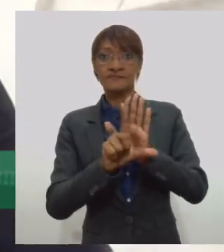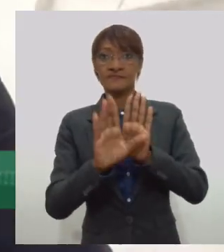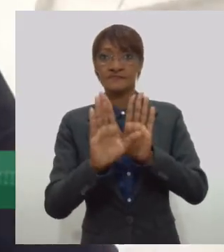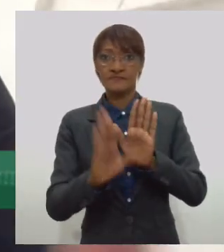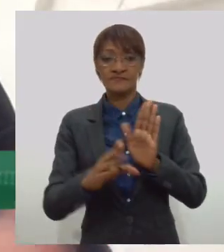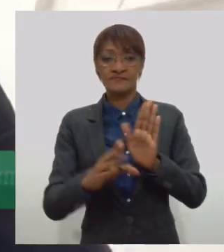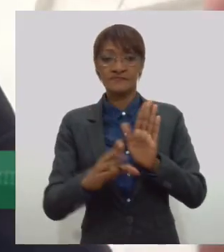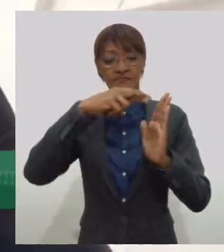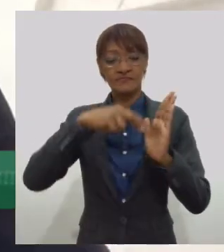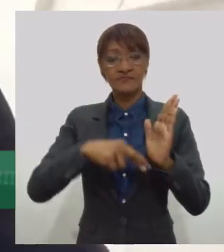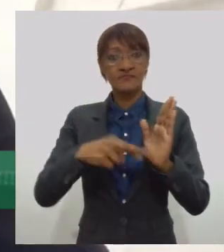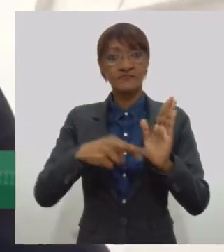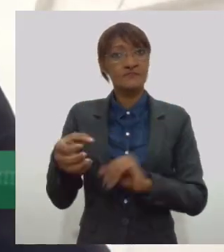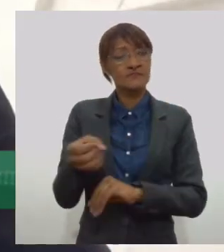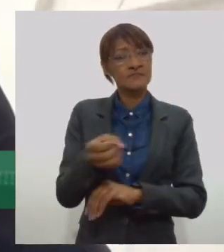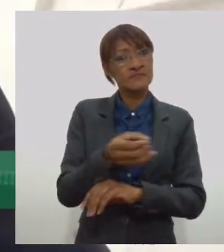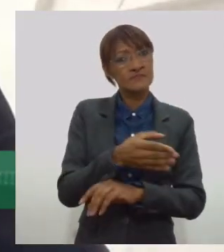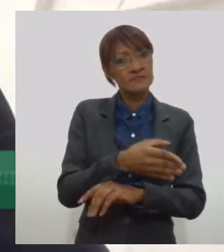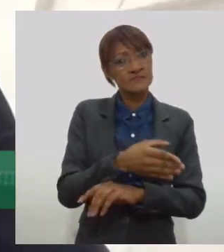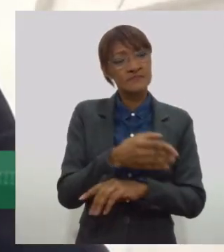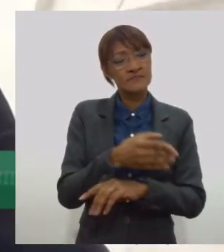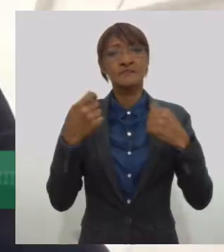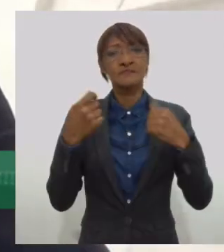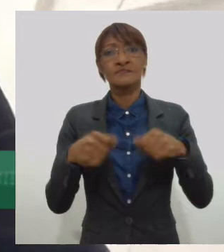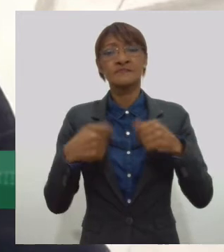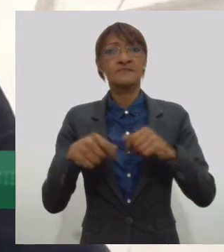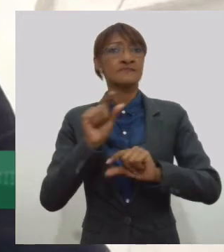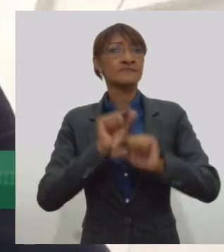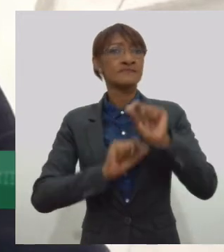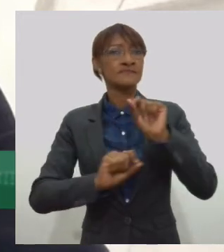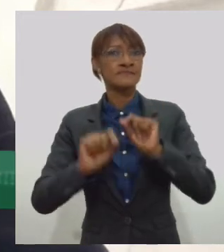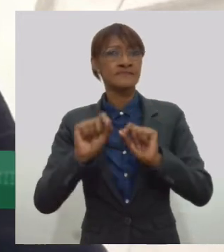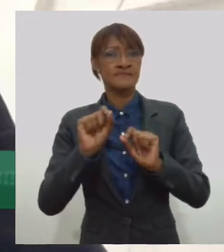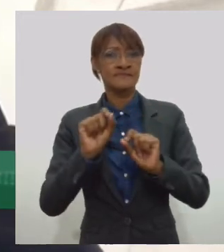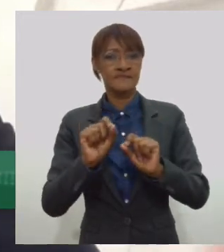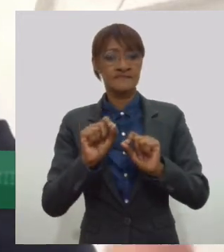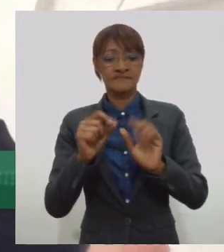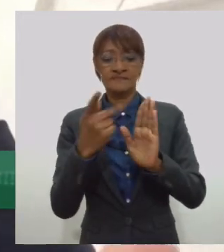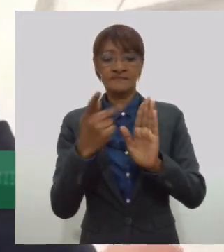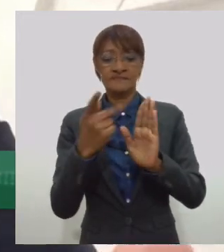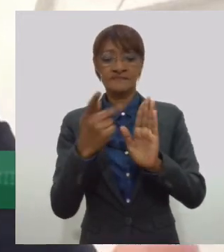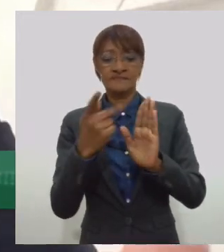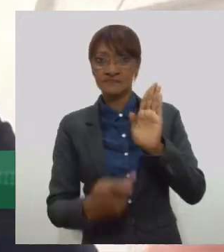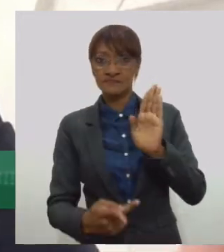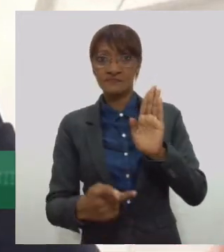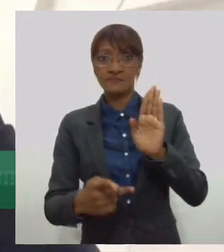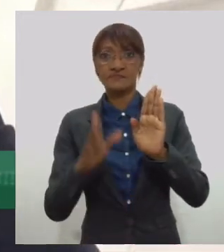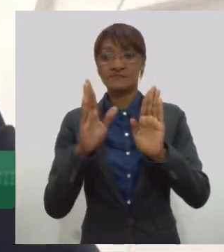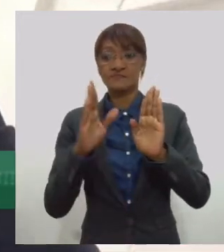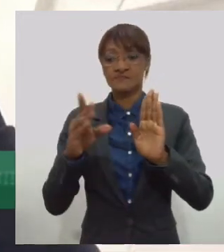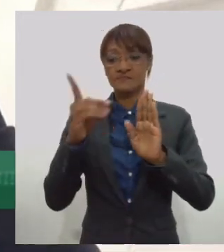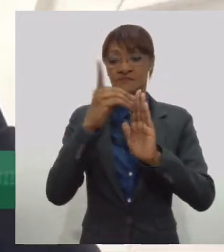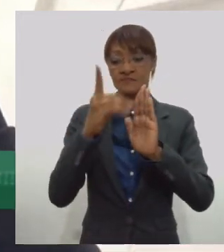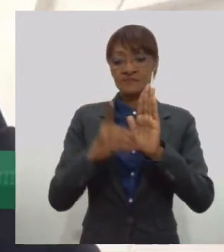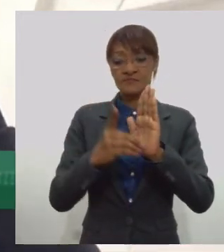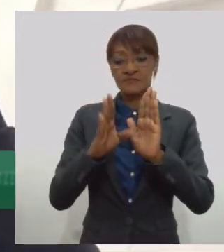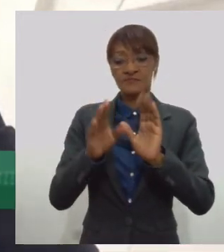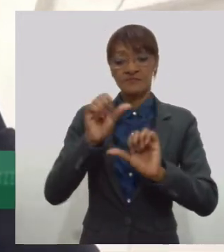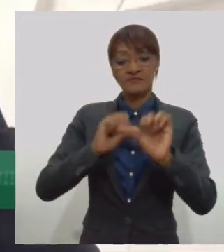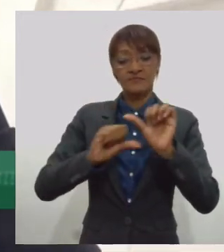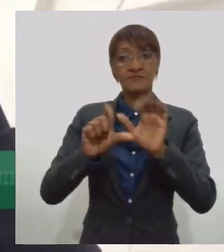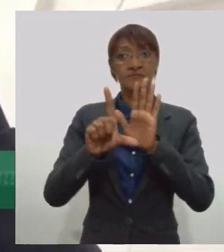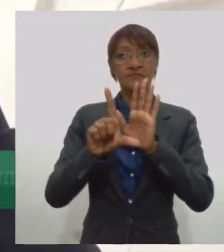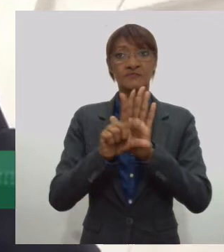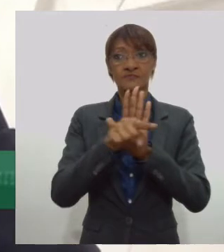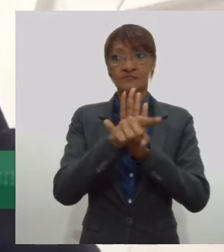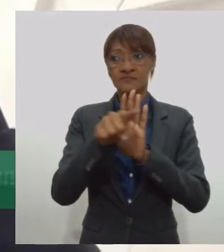redação atual. É preciso lembrar, fazendo um parêntese, que o projeto que está modificando essa lei, como foi dito por vocês